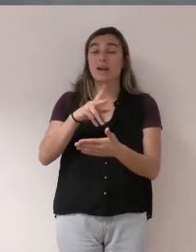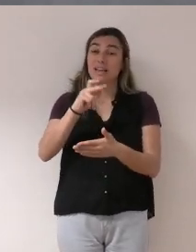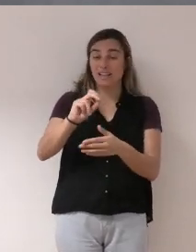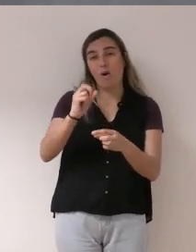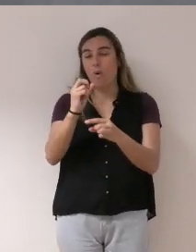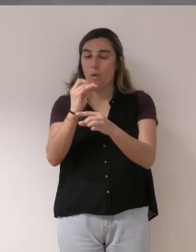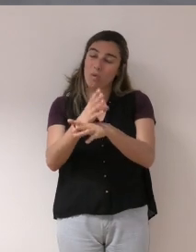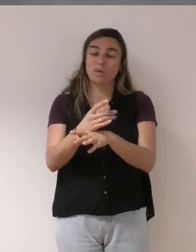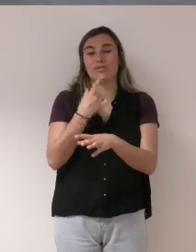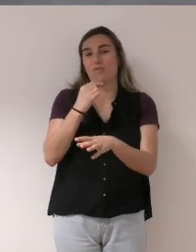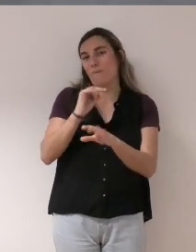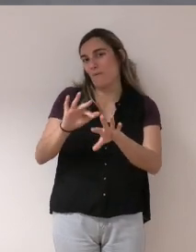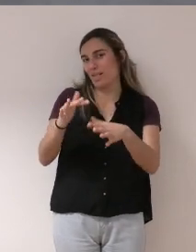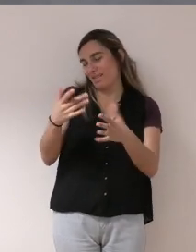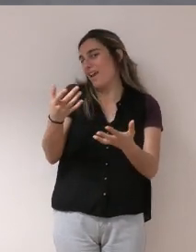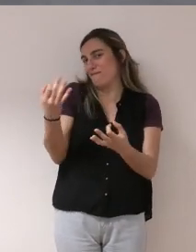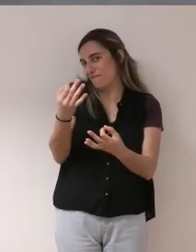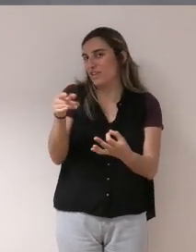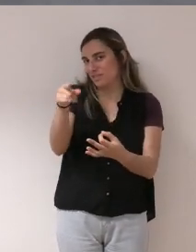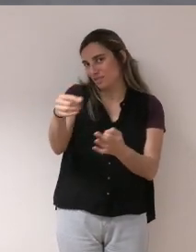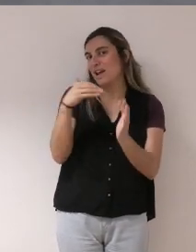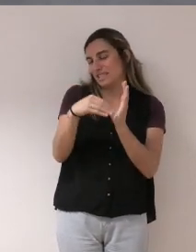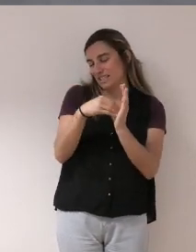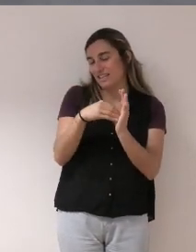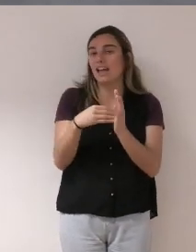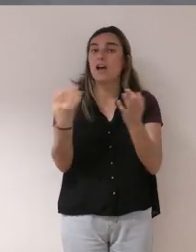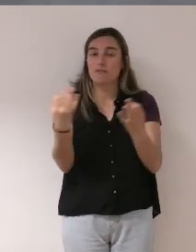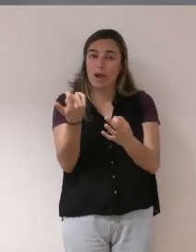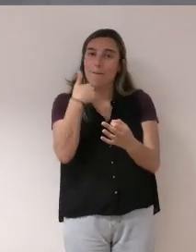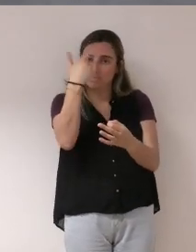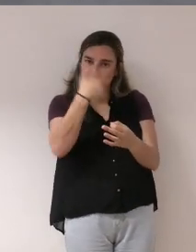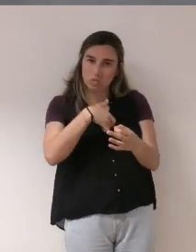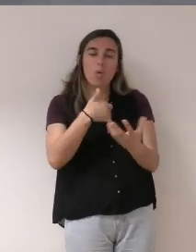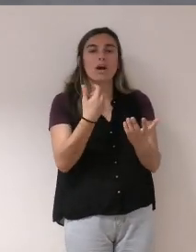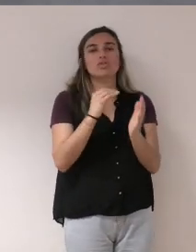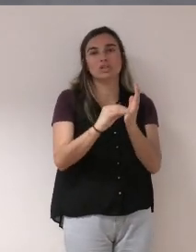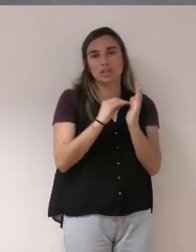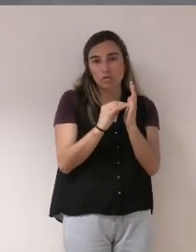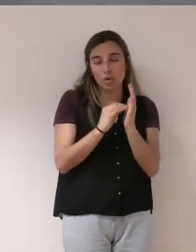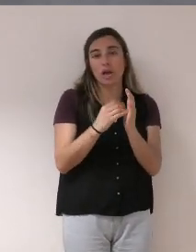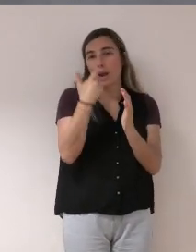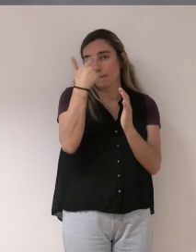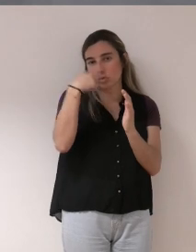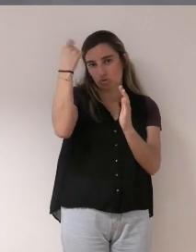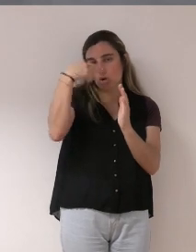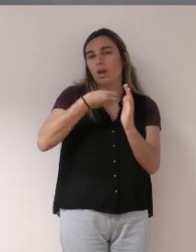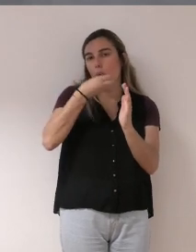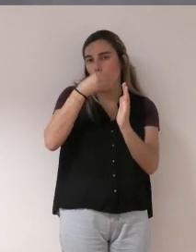Cancela, que, na minha opinião, é de facto um dos grandes escritores, um dos grandes ficcionistas